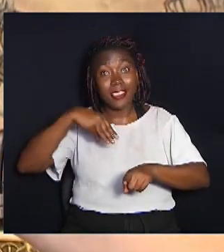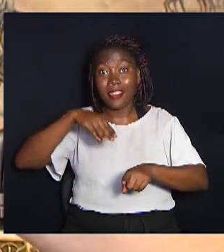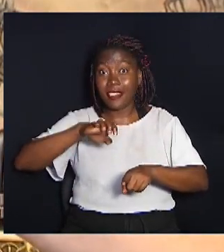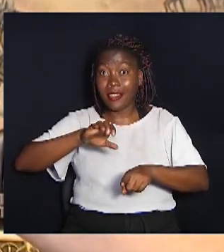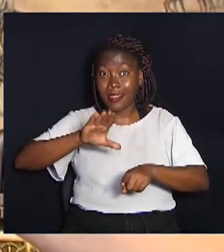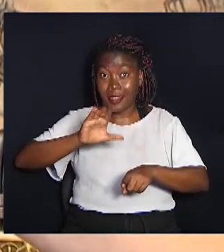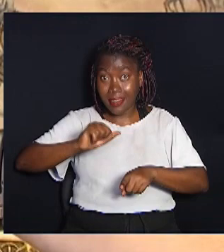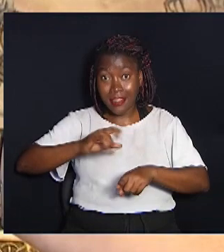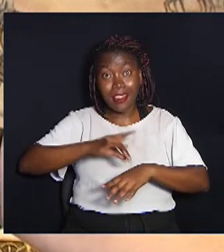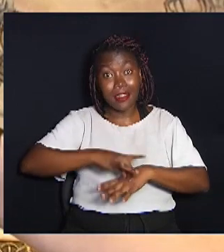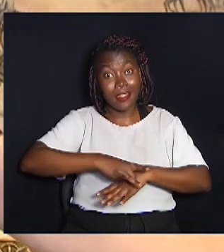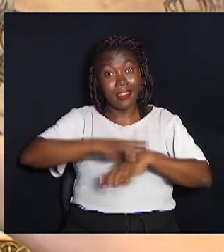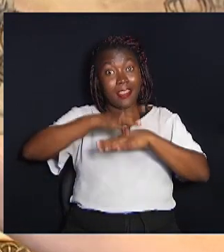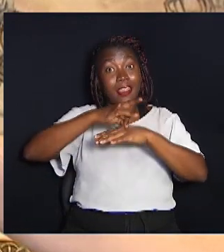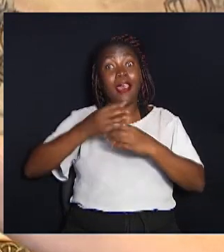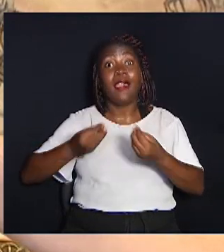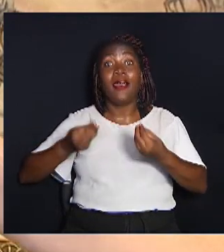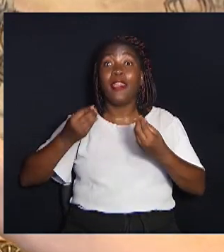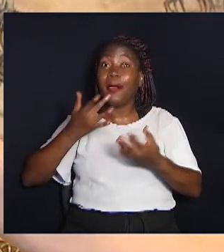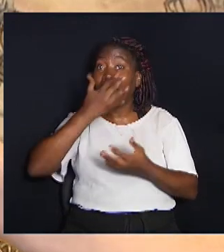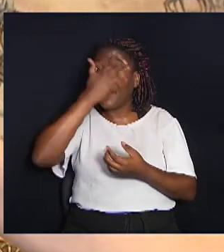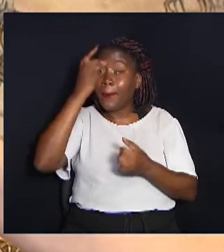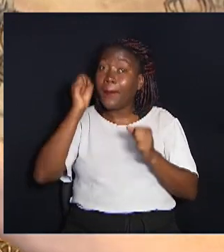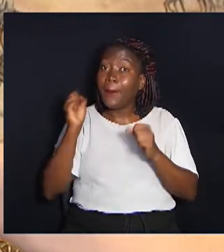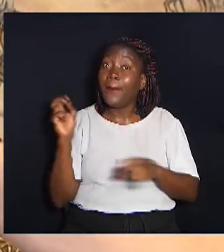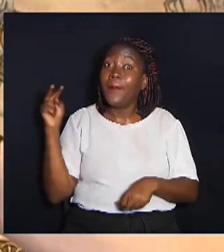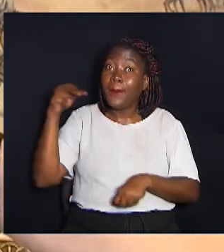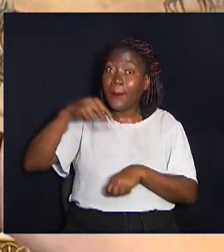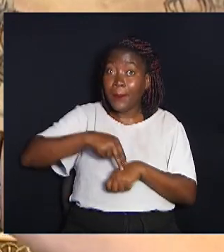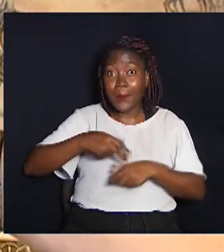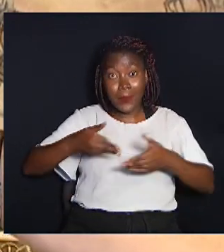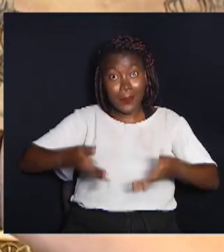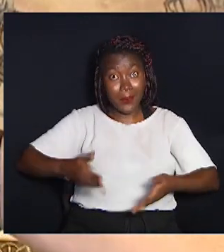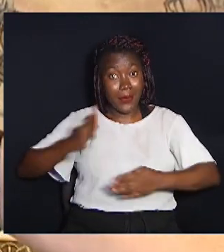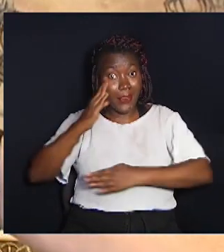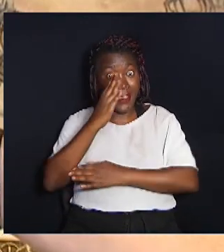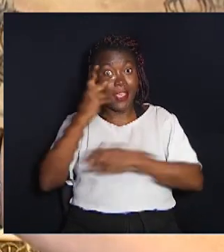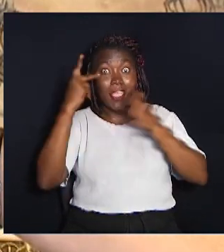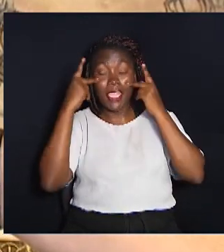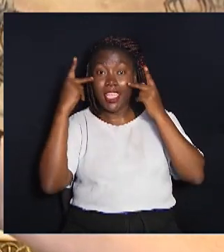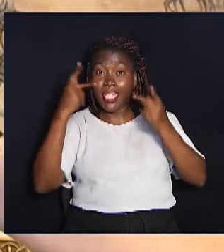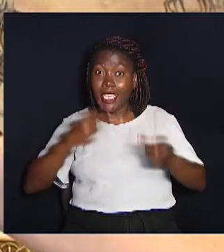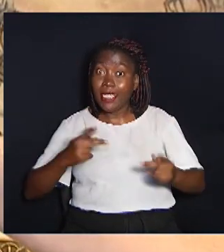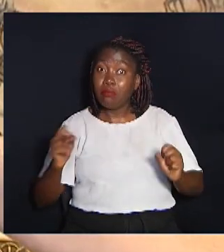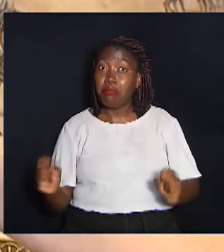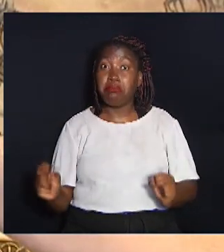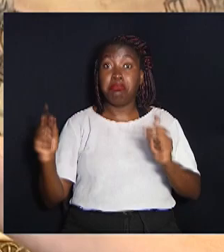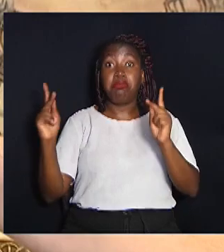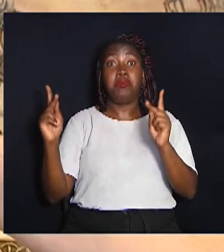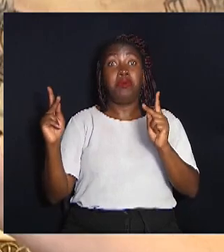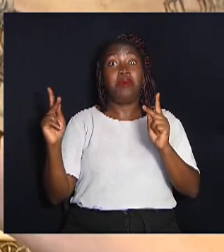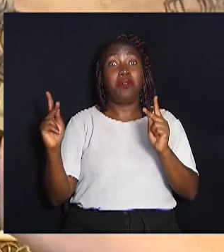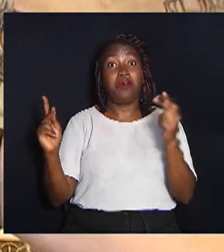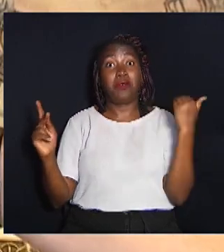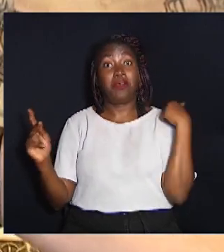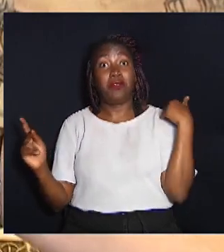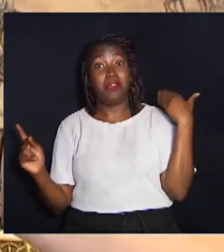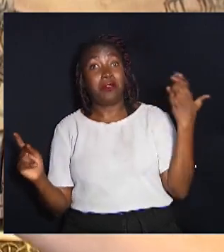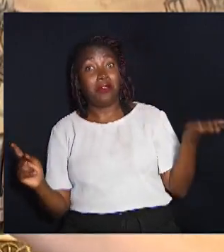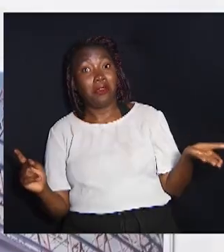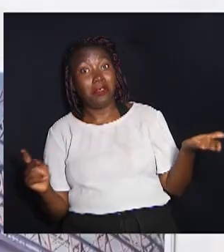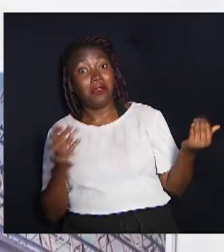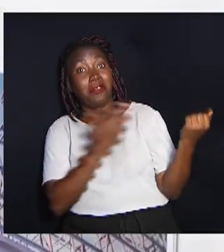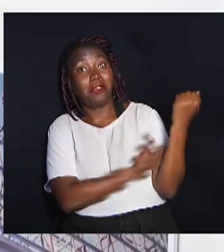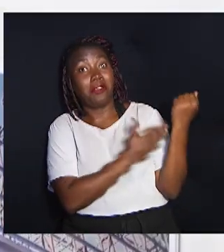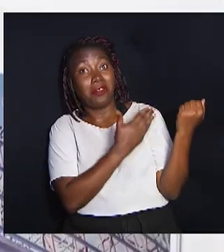físico, para que as pessoas possam vir aqui na Câmara, visitar, e coincidentemente será ao lado do Arquivo